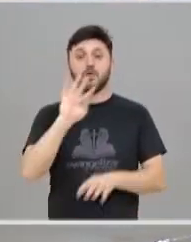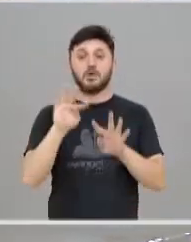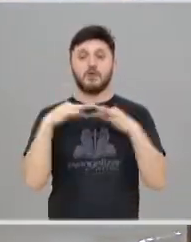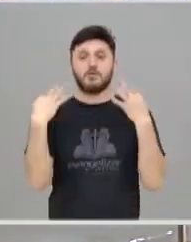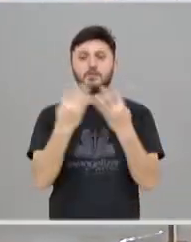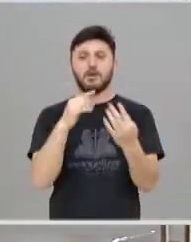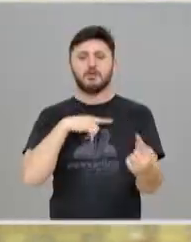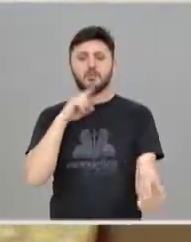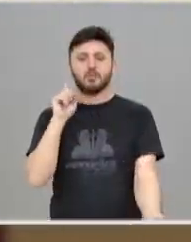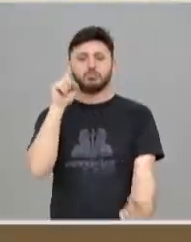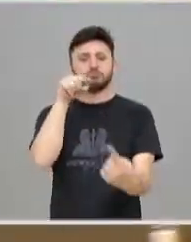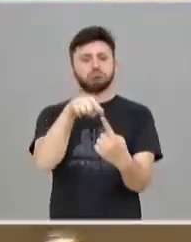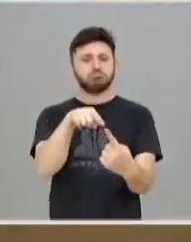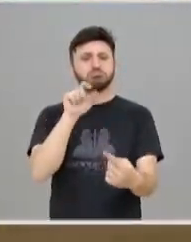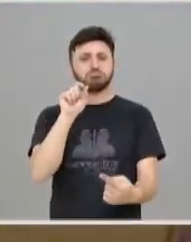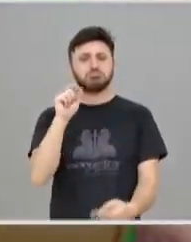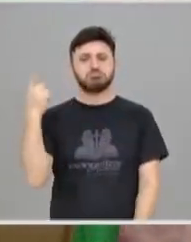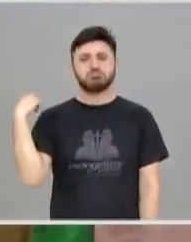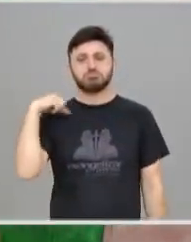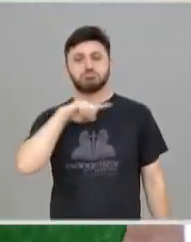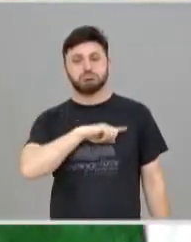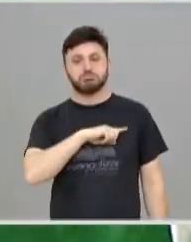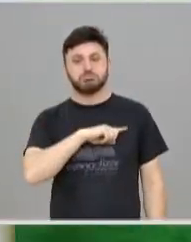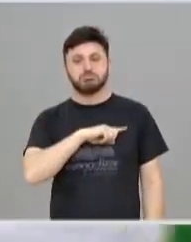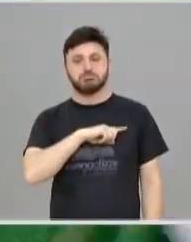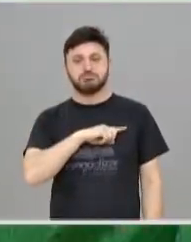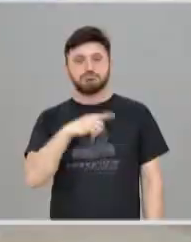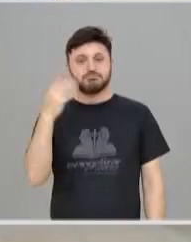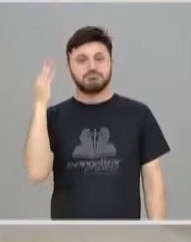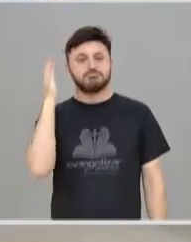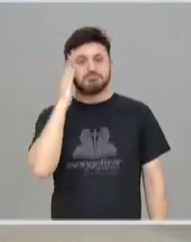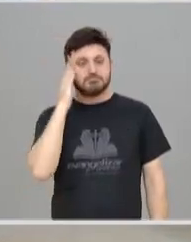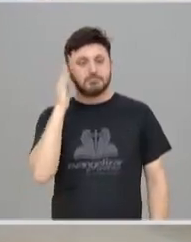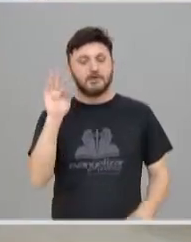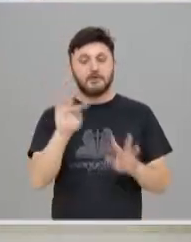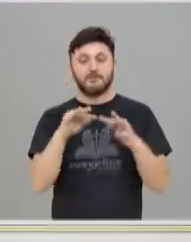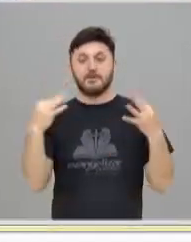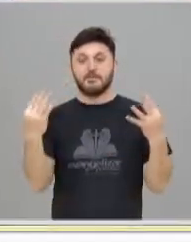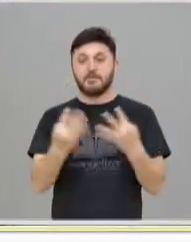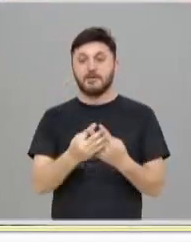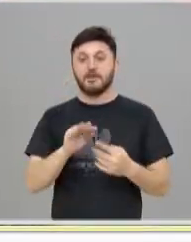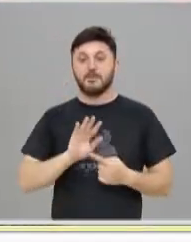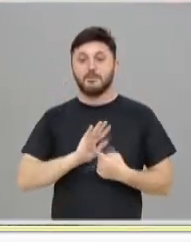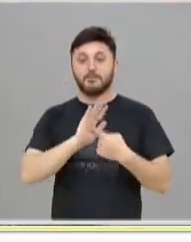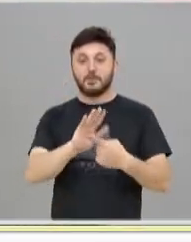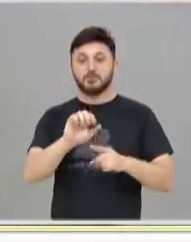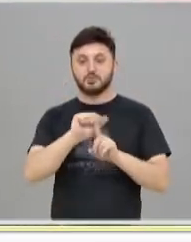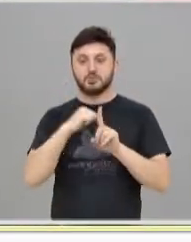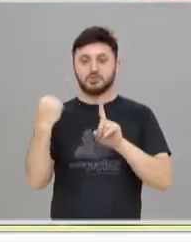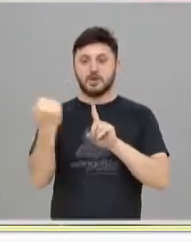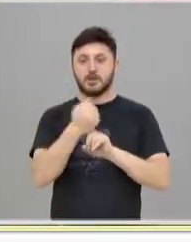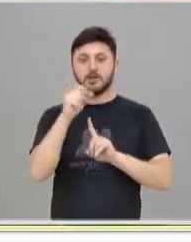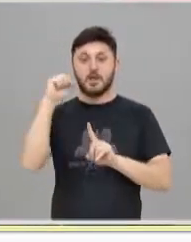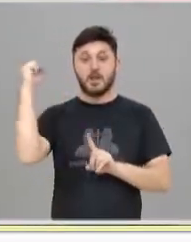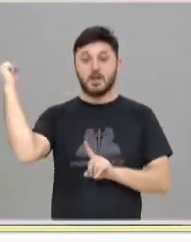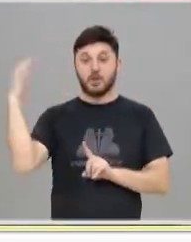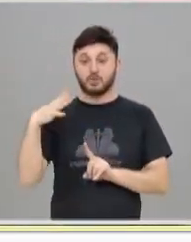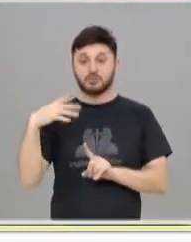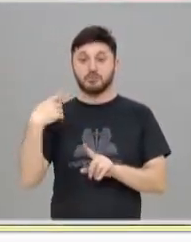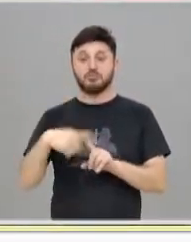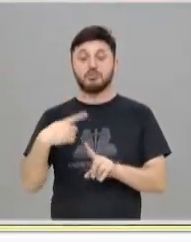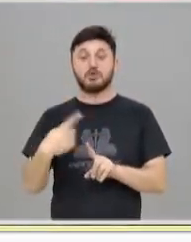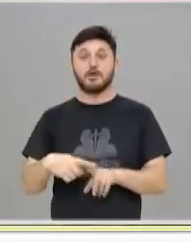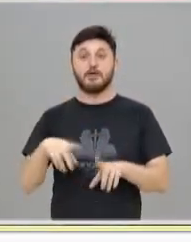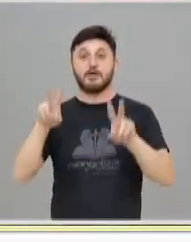um propósito de que a família seja luz na sociedade. Tanto que o tema é família,